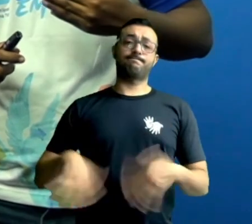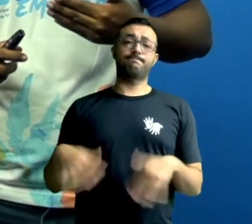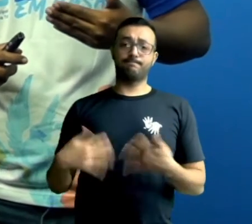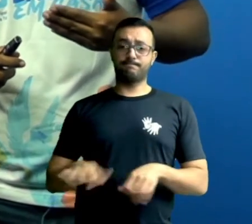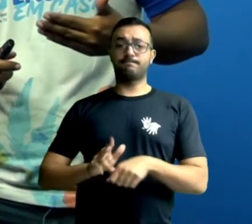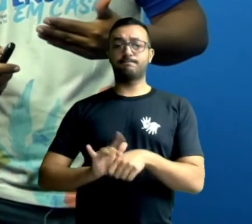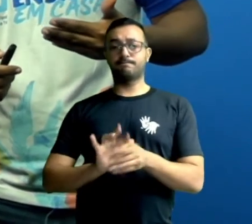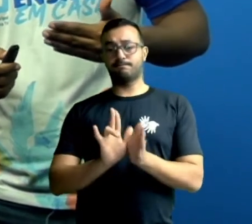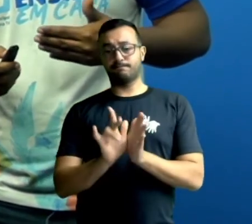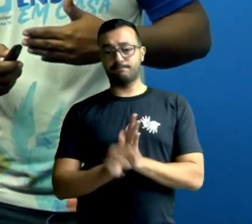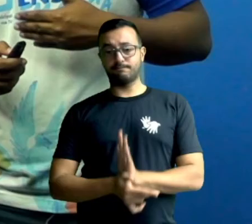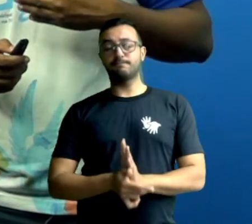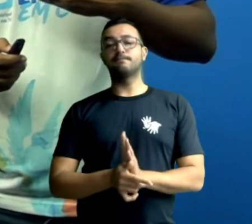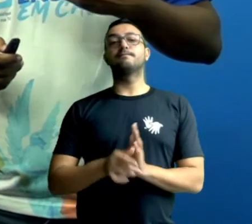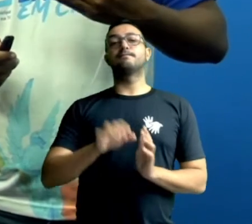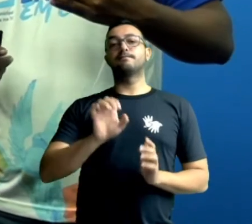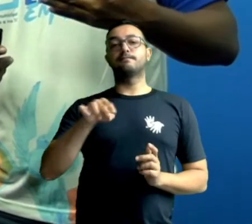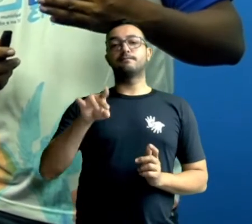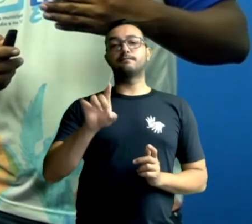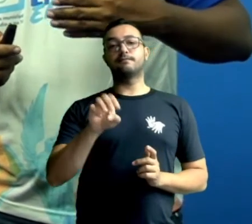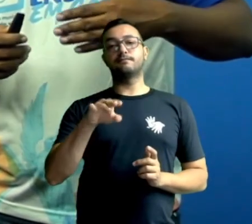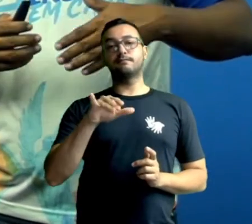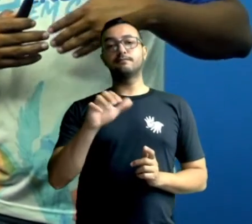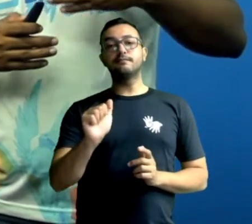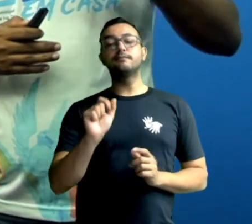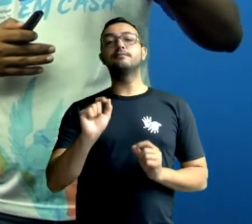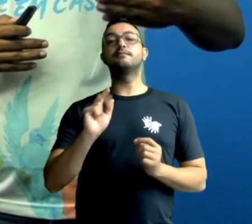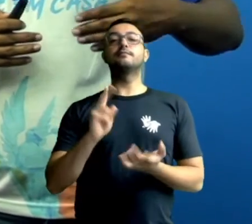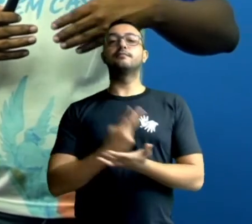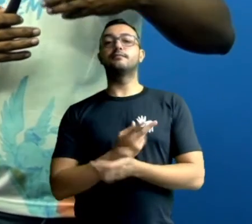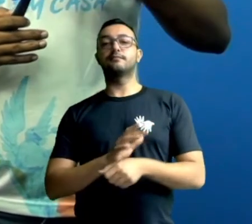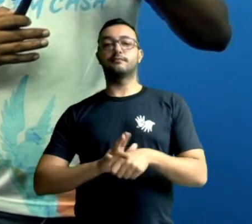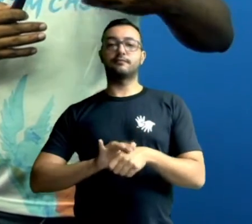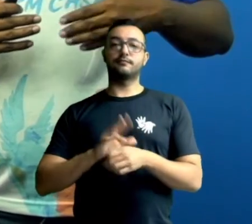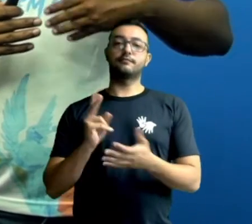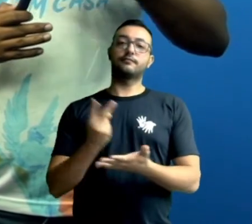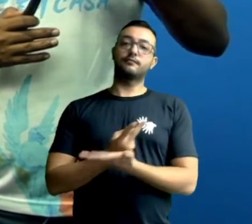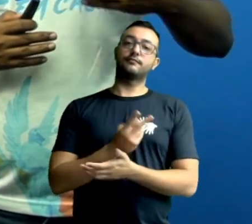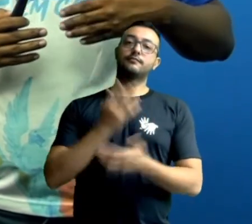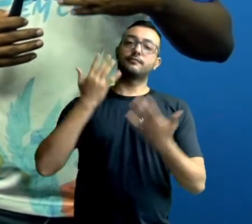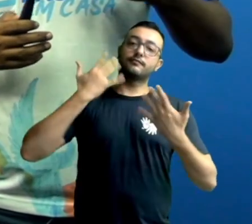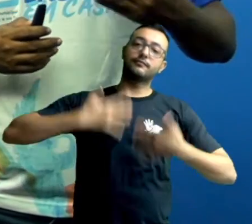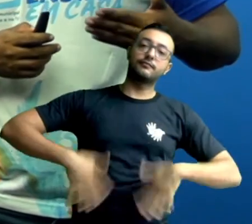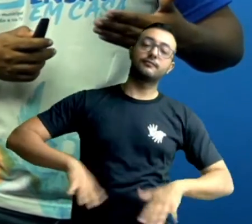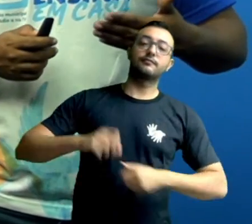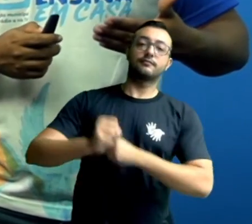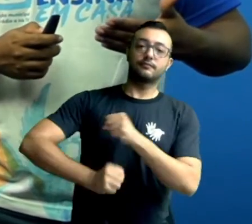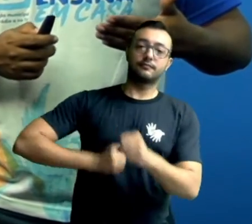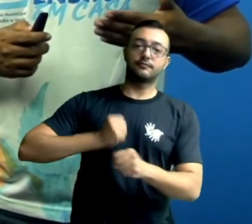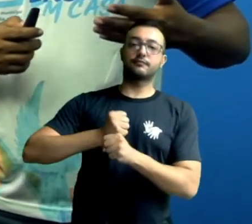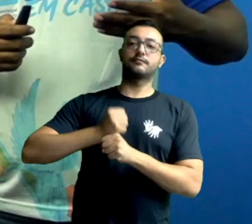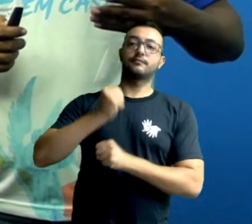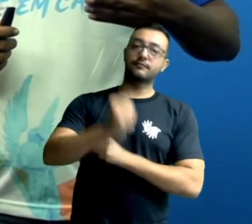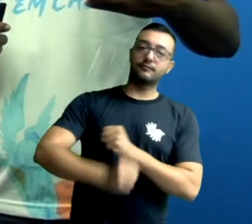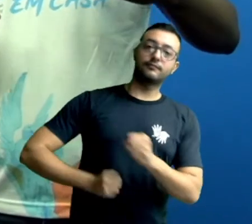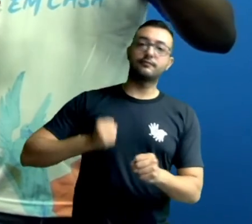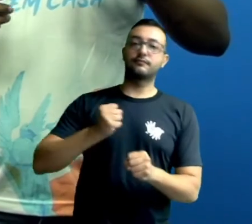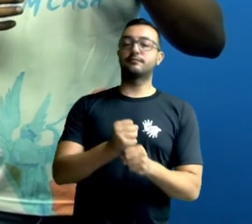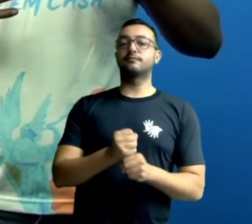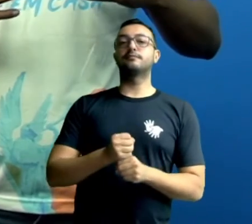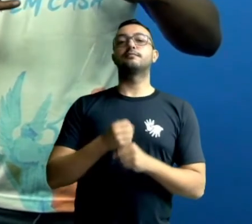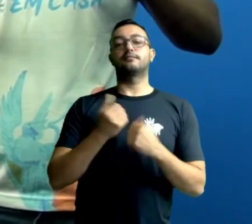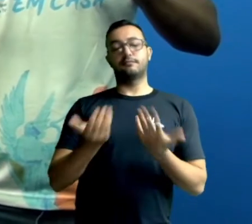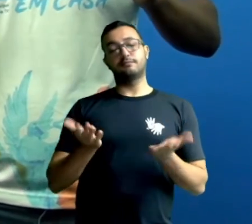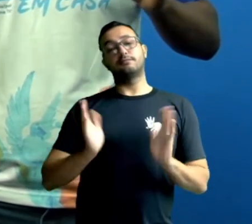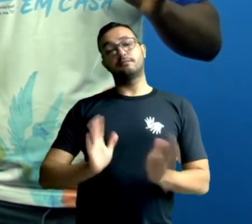para essas doenças. Uma região endêmica é uma região em que essa doença ocorre naturalmente todo ano, e que já